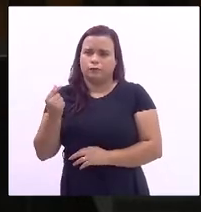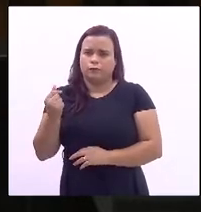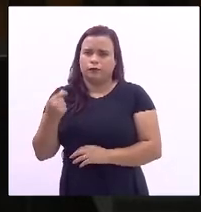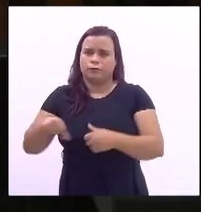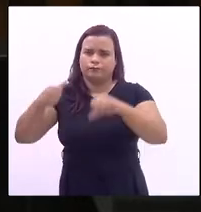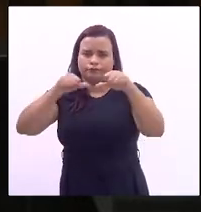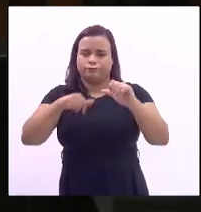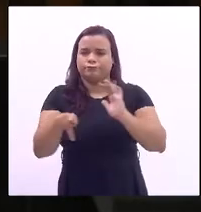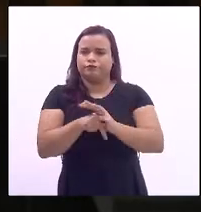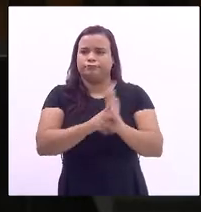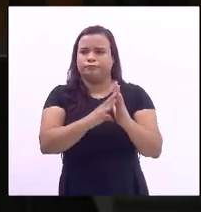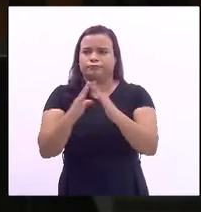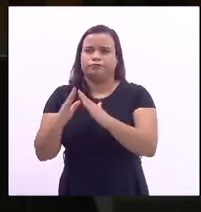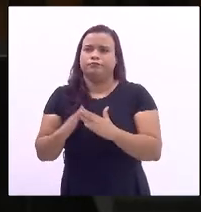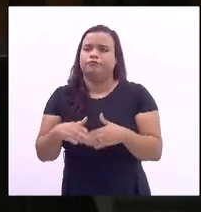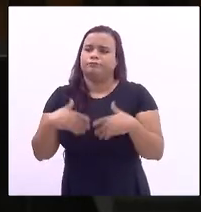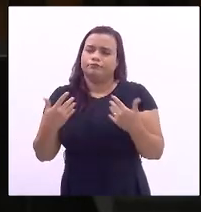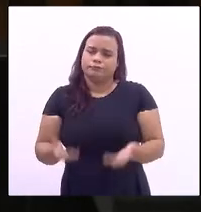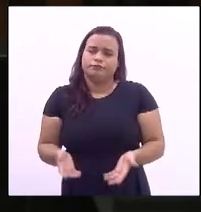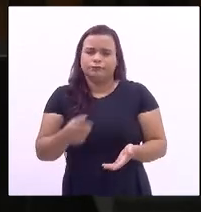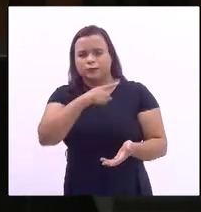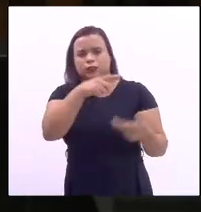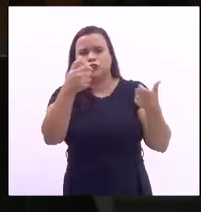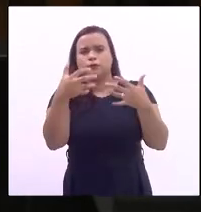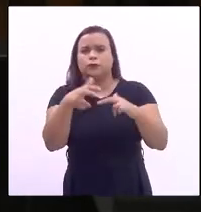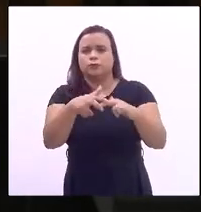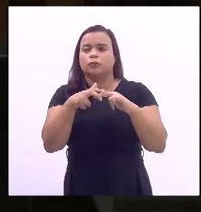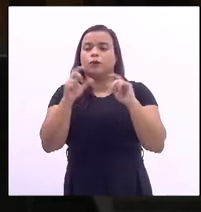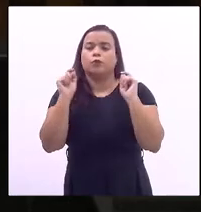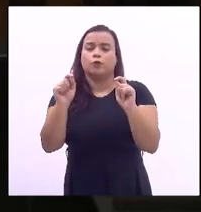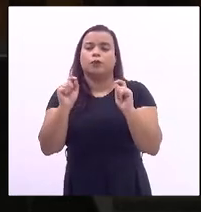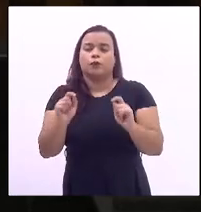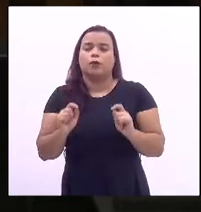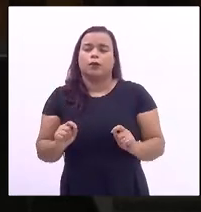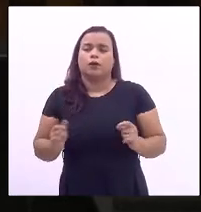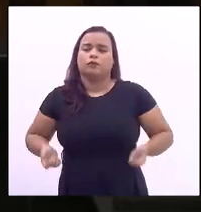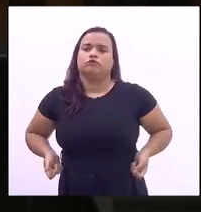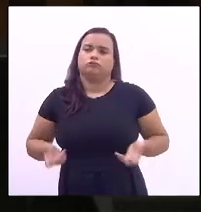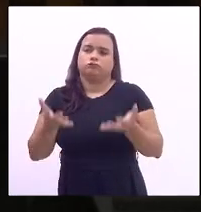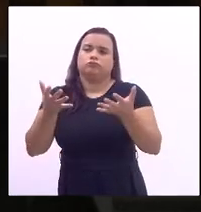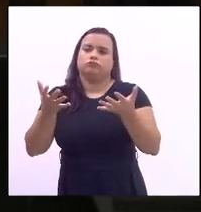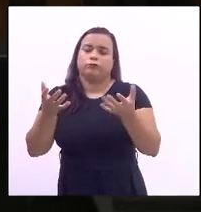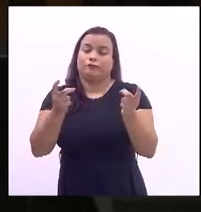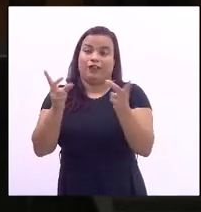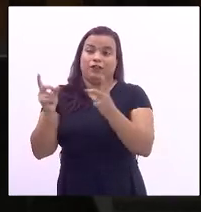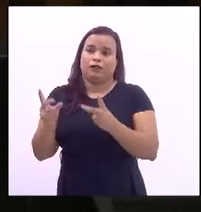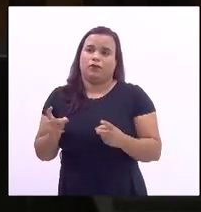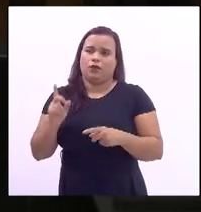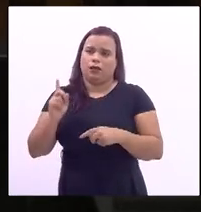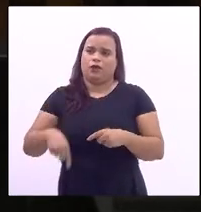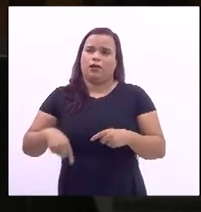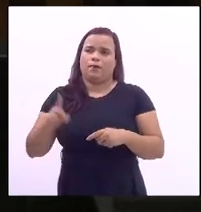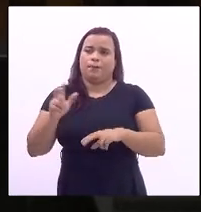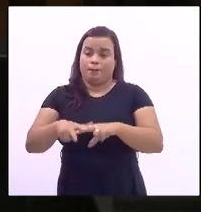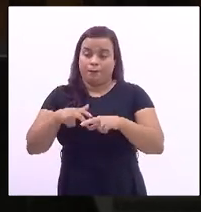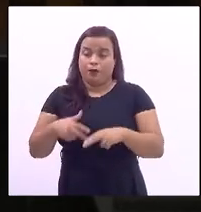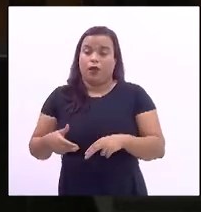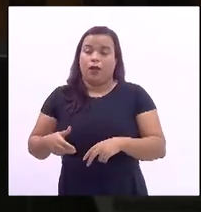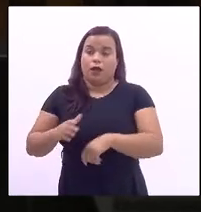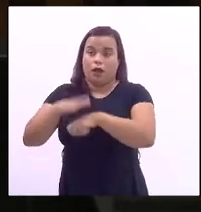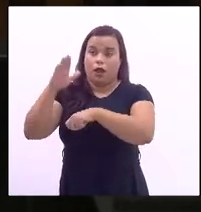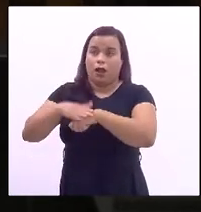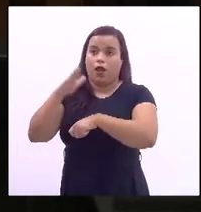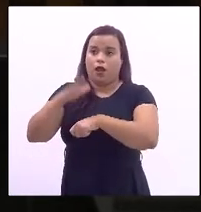valor das avaliações embora a justificativa para esse saldão de móveis sejam potencial aumento das receitas